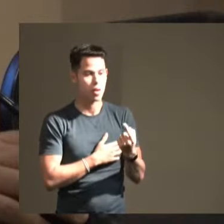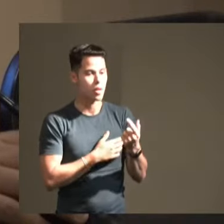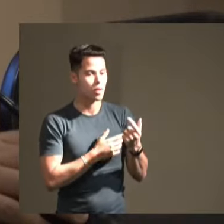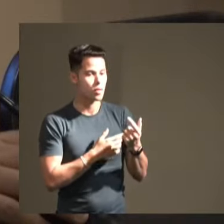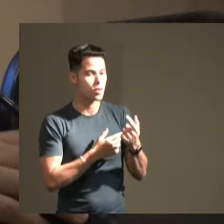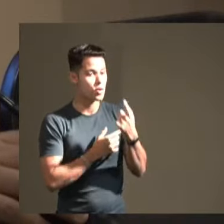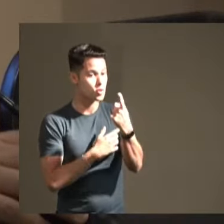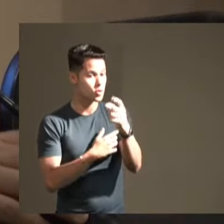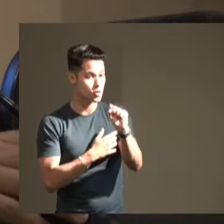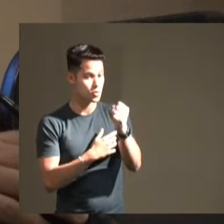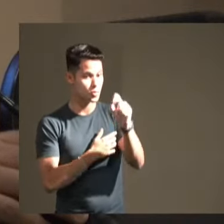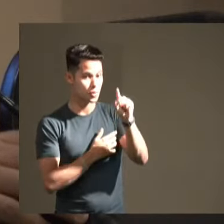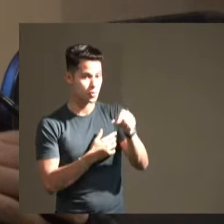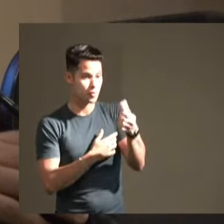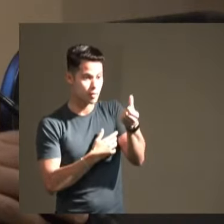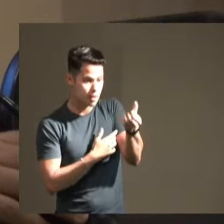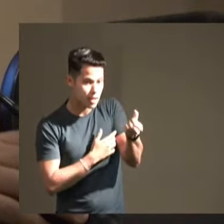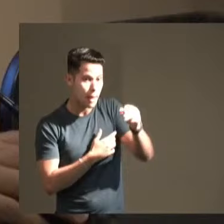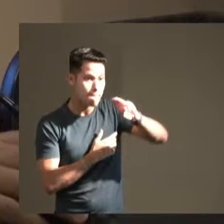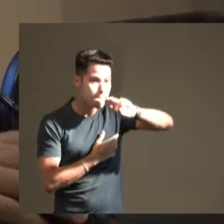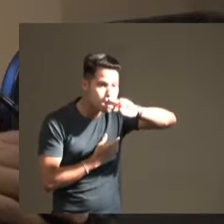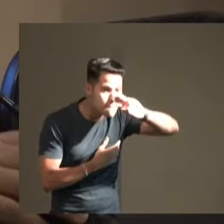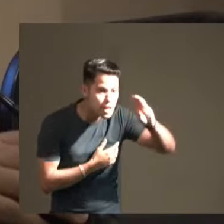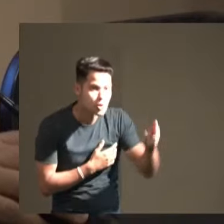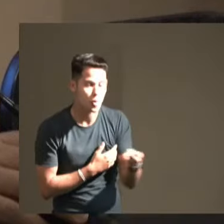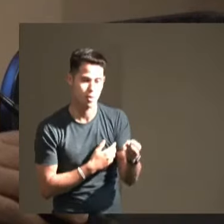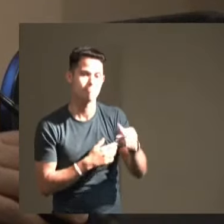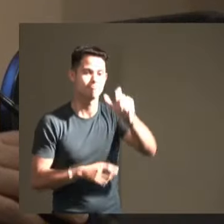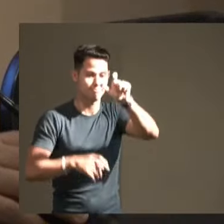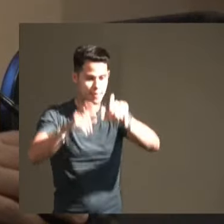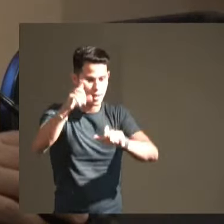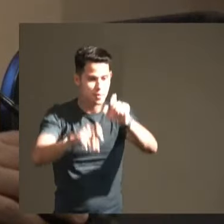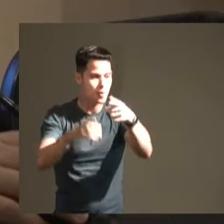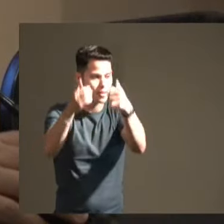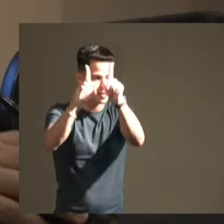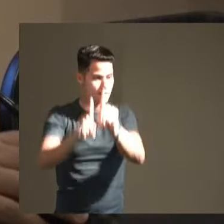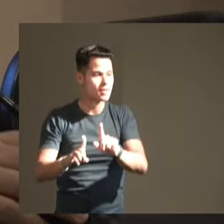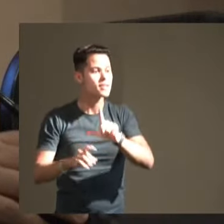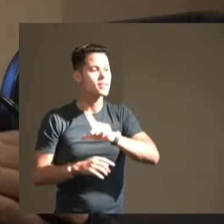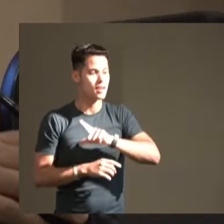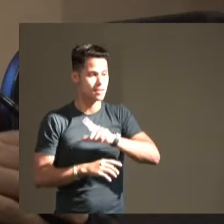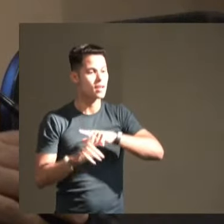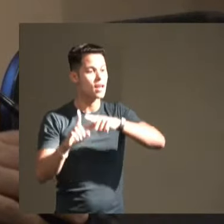18,6 milhões de pessoas com deficiência em todo o Brasil,